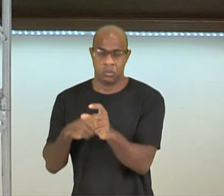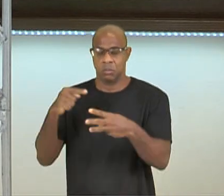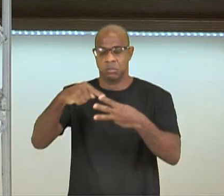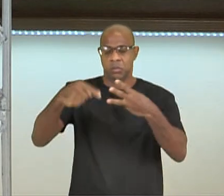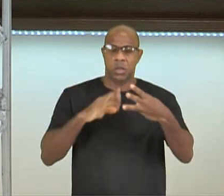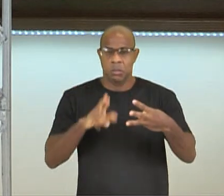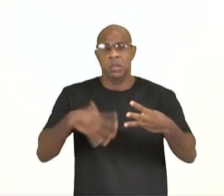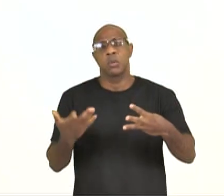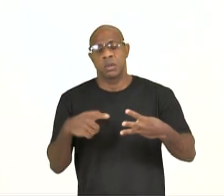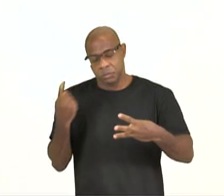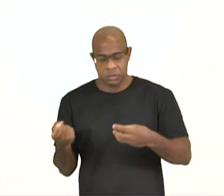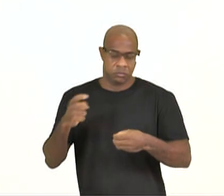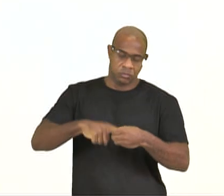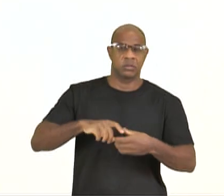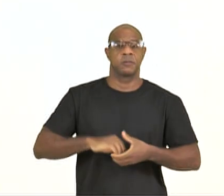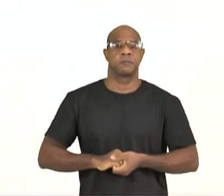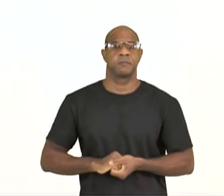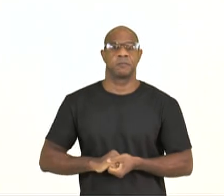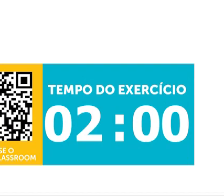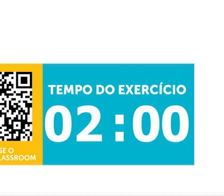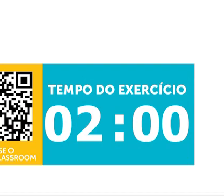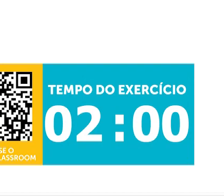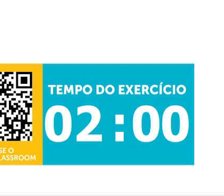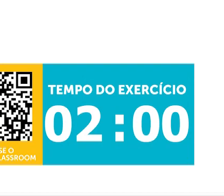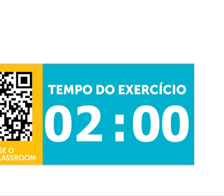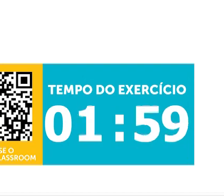e a gente já volta.